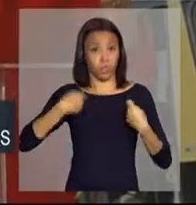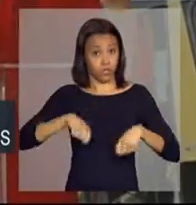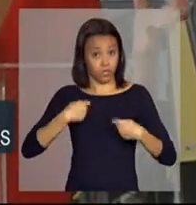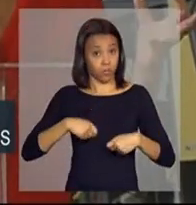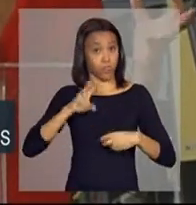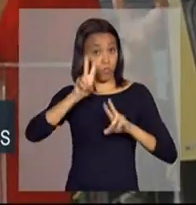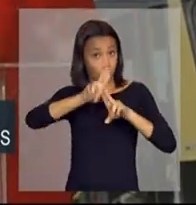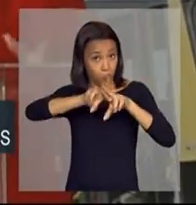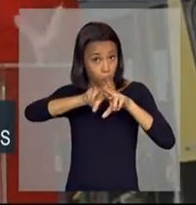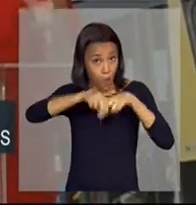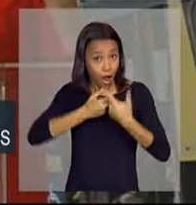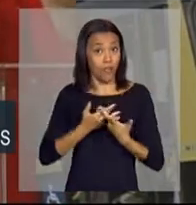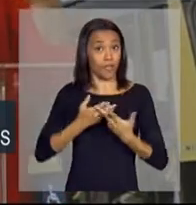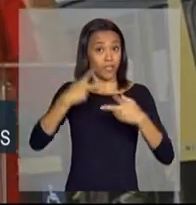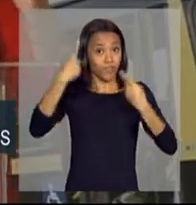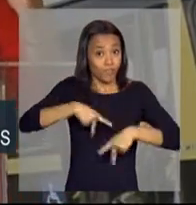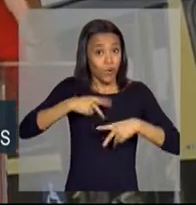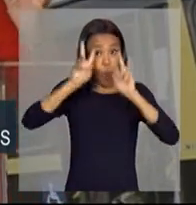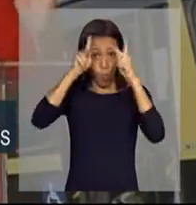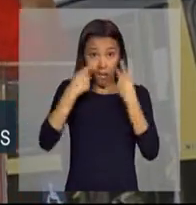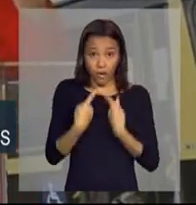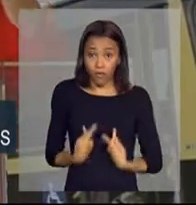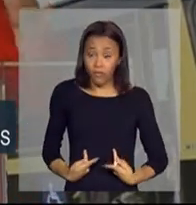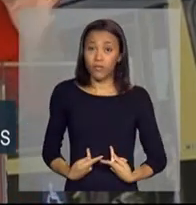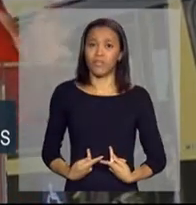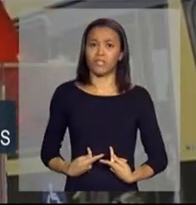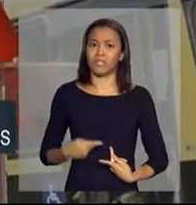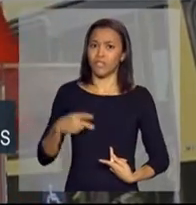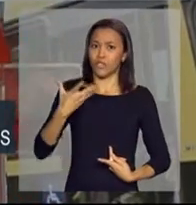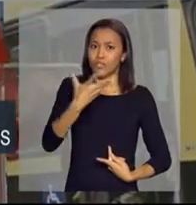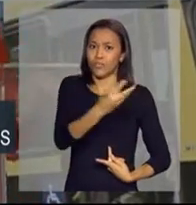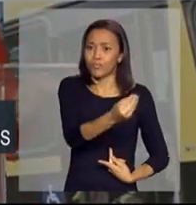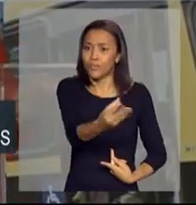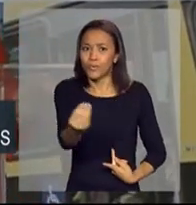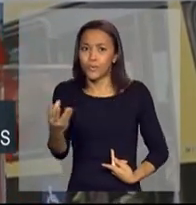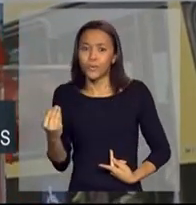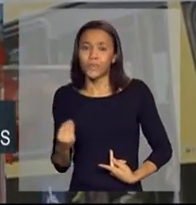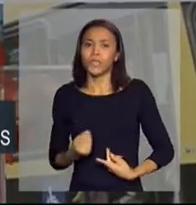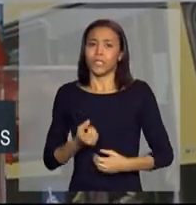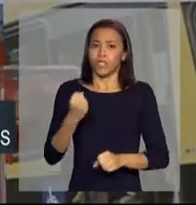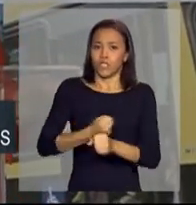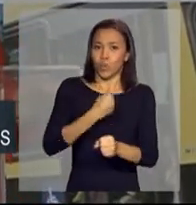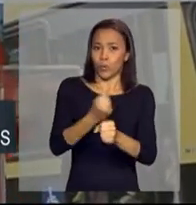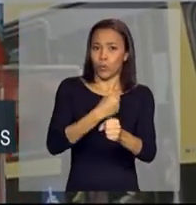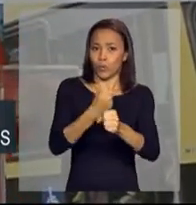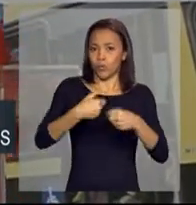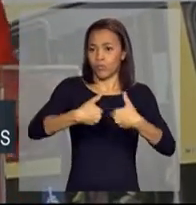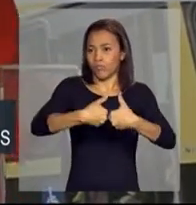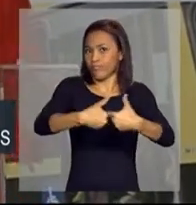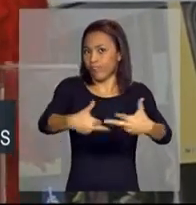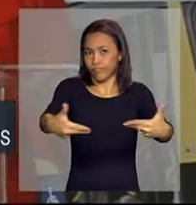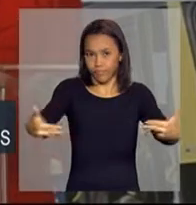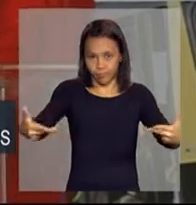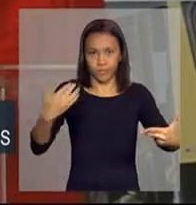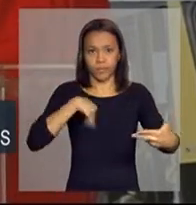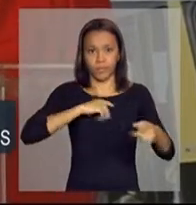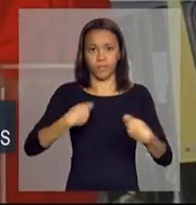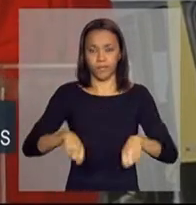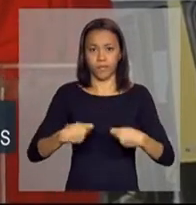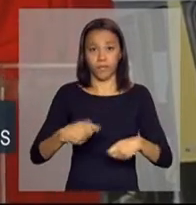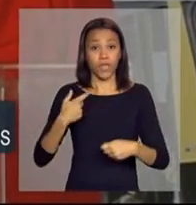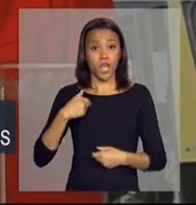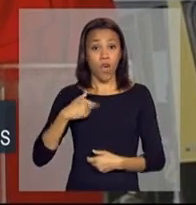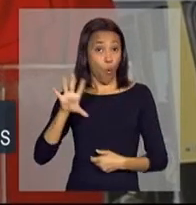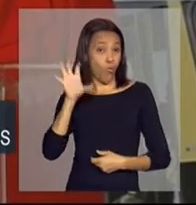questões físicas, de muitos empreendimentos na área de infraestrutura. E eu